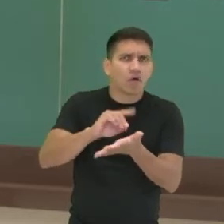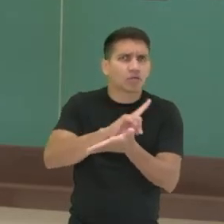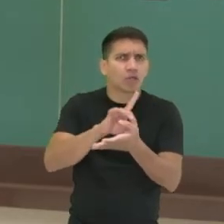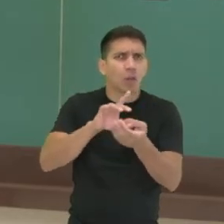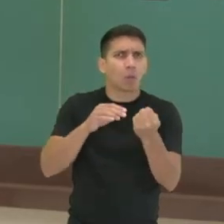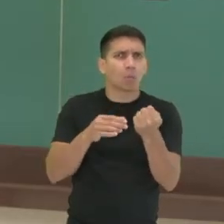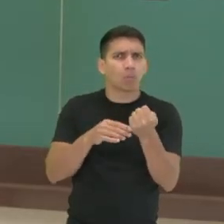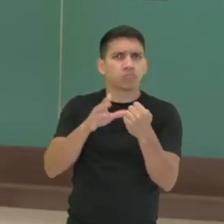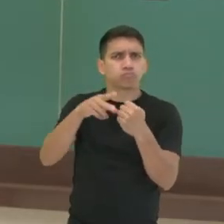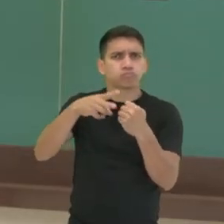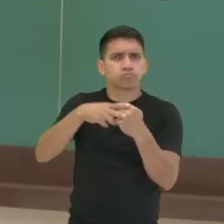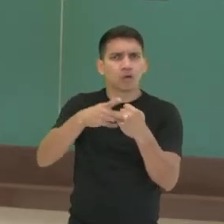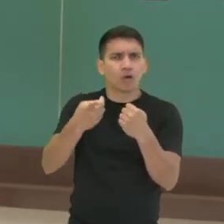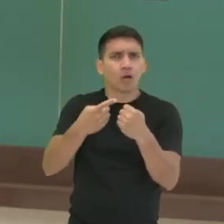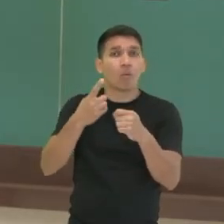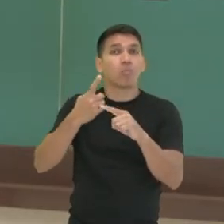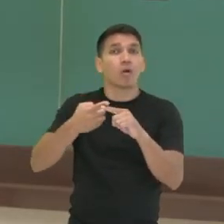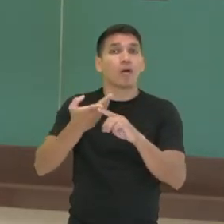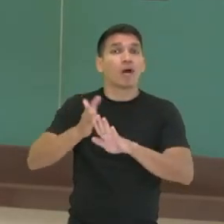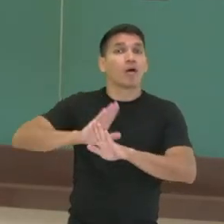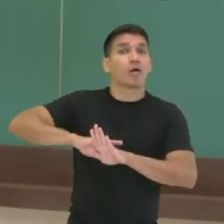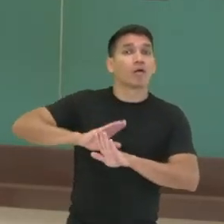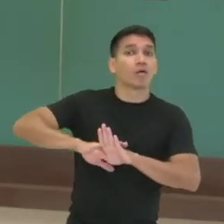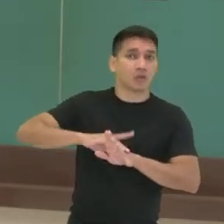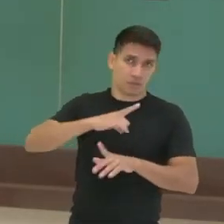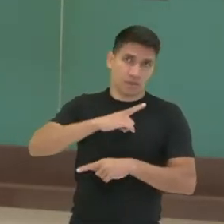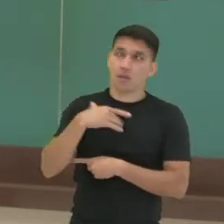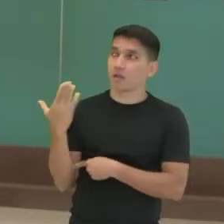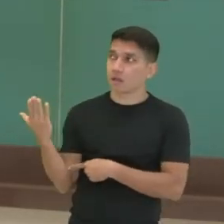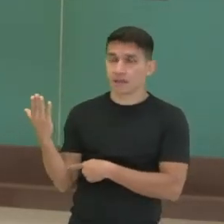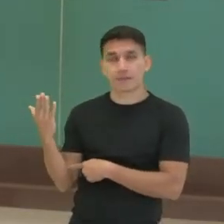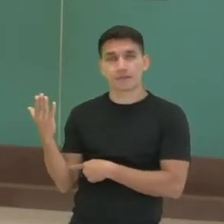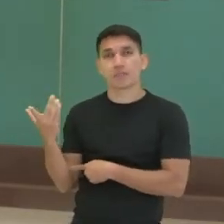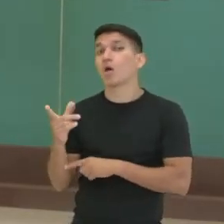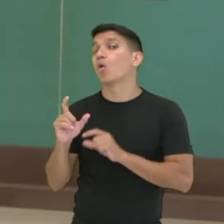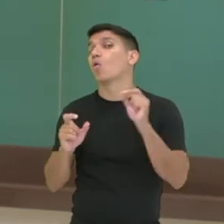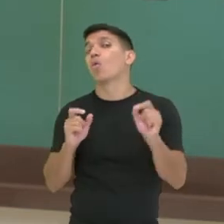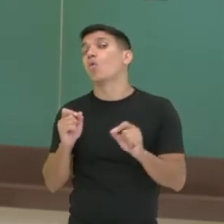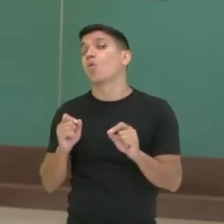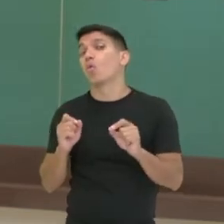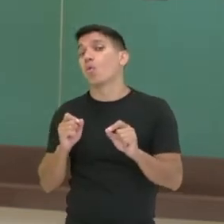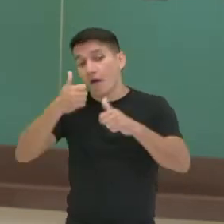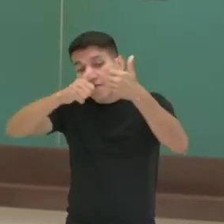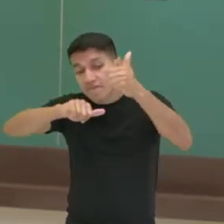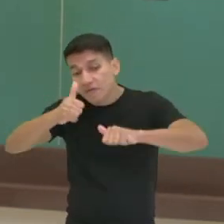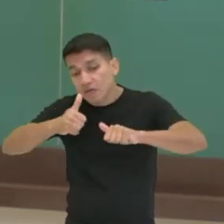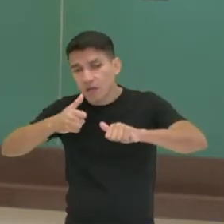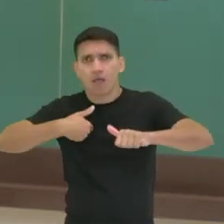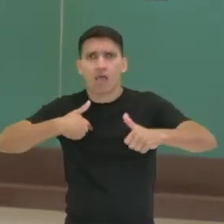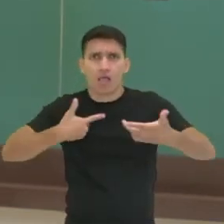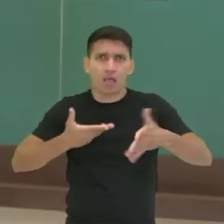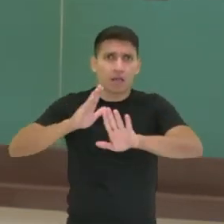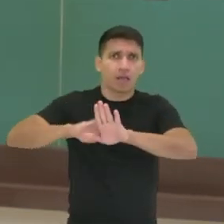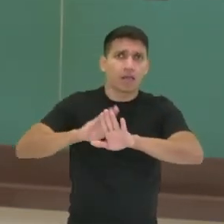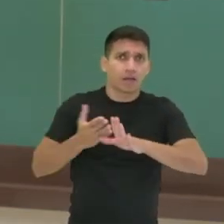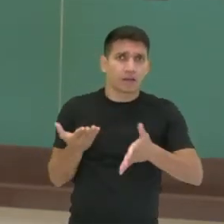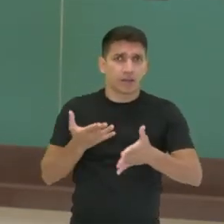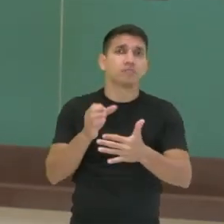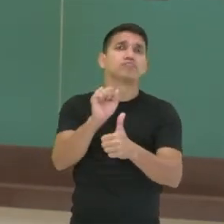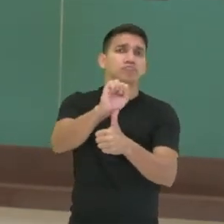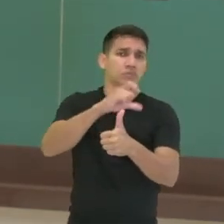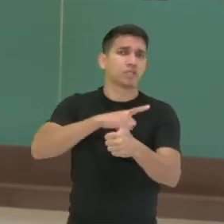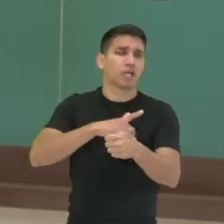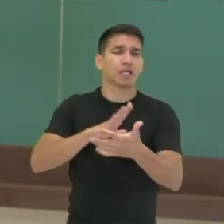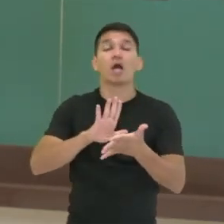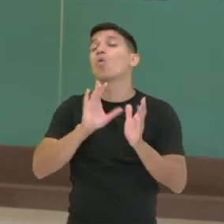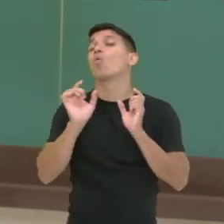sujeito oculto, desidencial, elíptico. É? Quem que verifico? Eu. Está ali o sujeito. Mas verifico